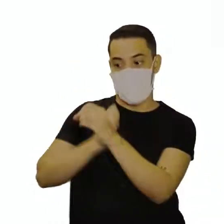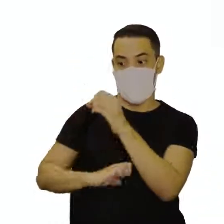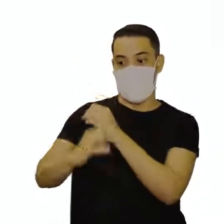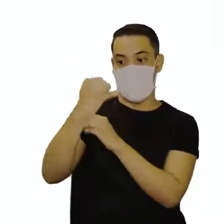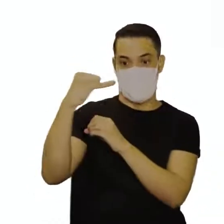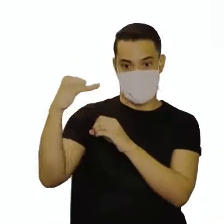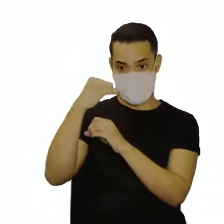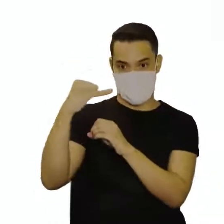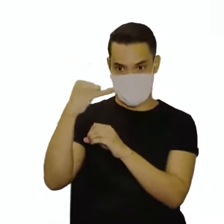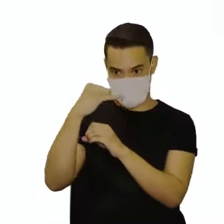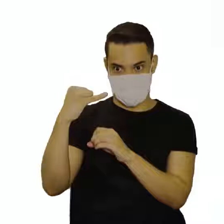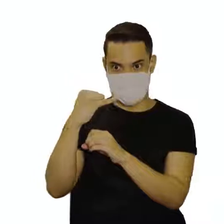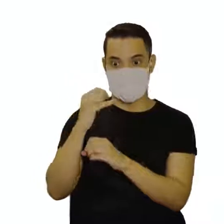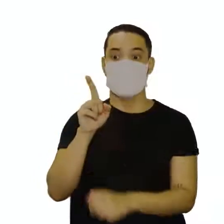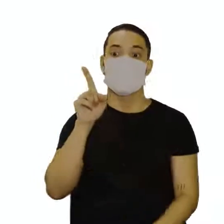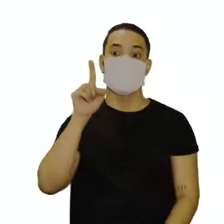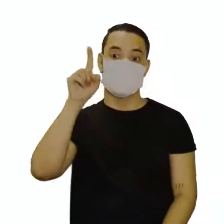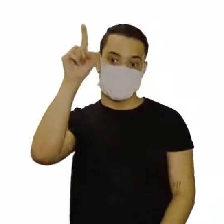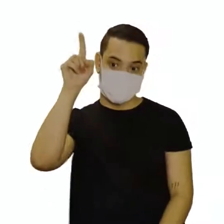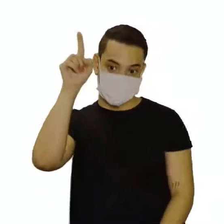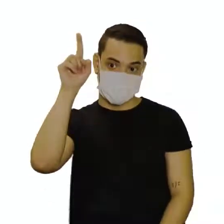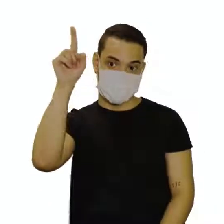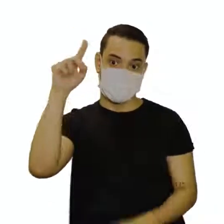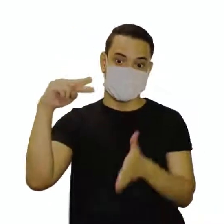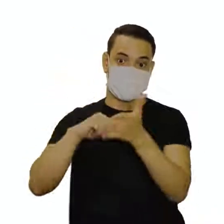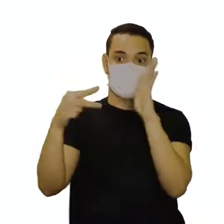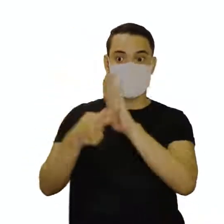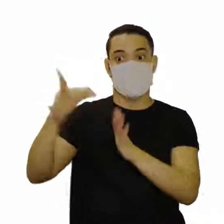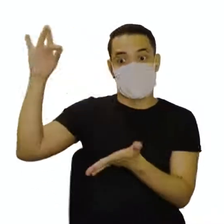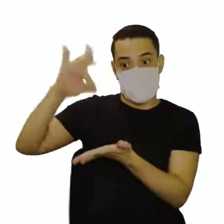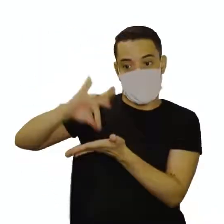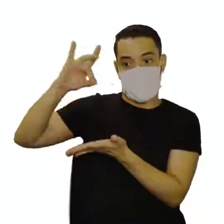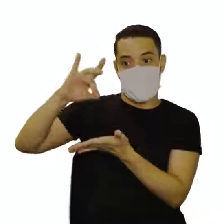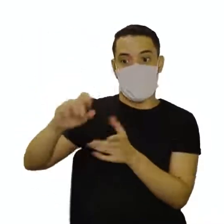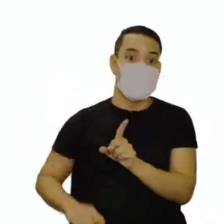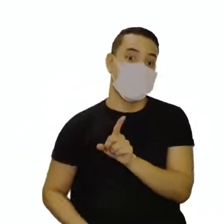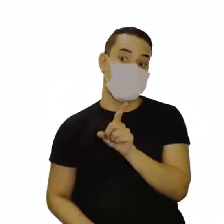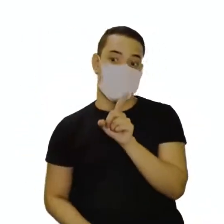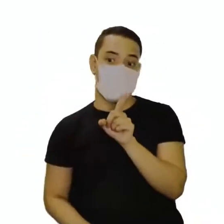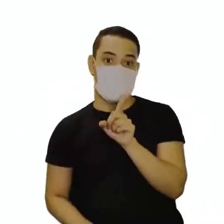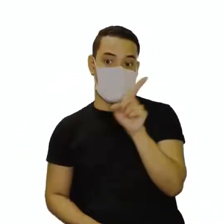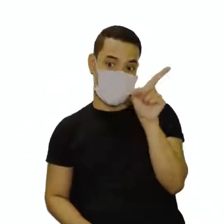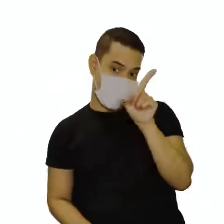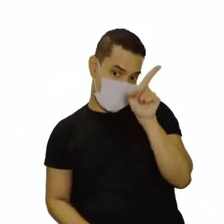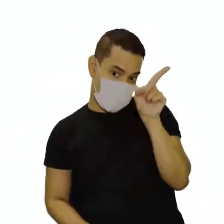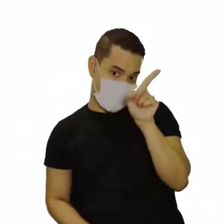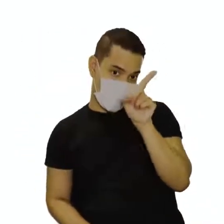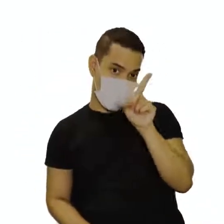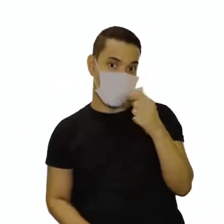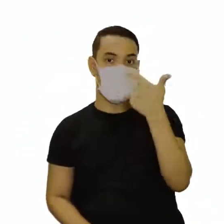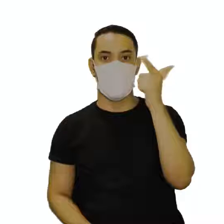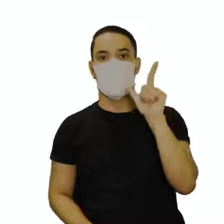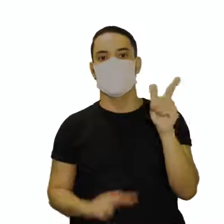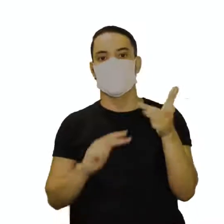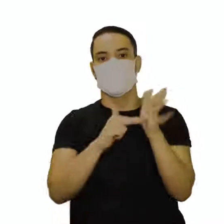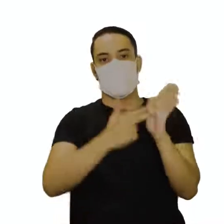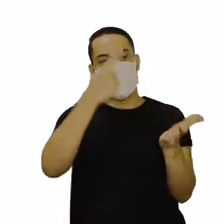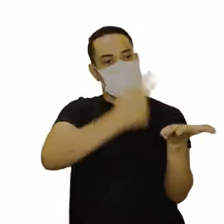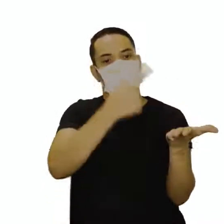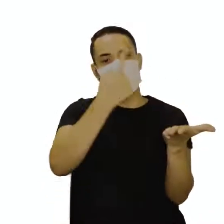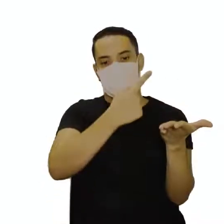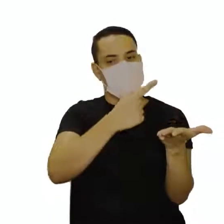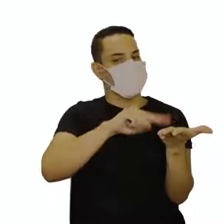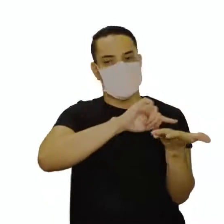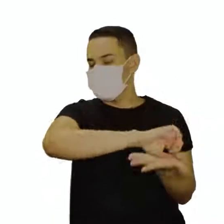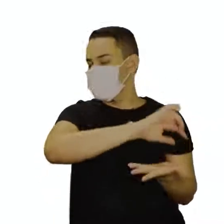Então, olha o sentido real. Sentido real é do negativo chegando